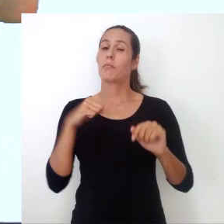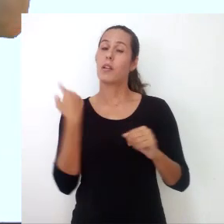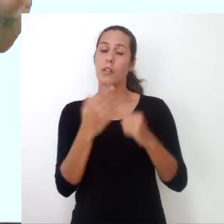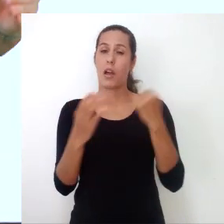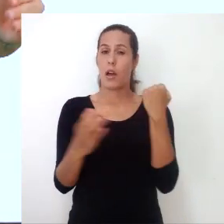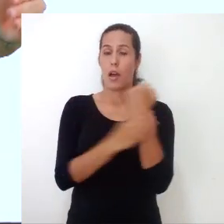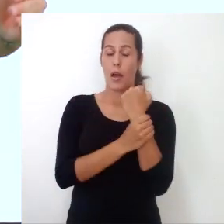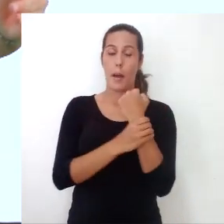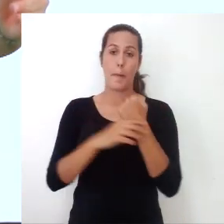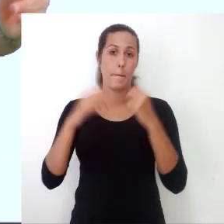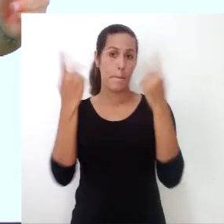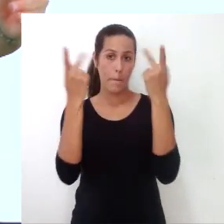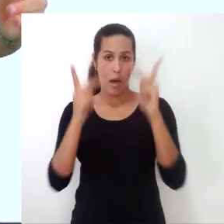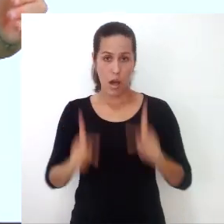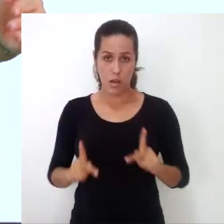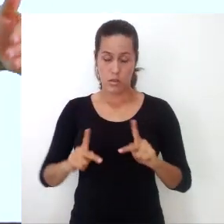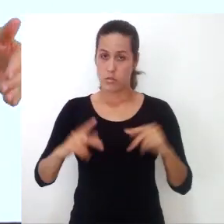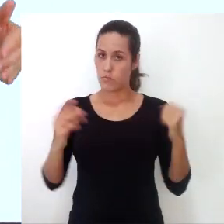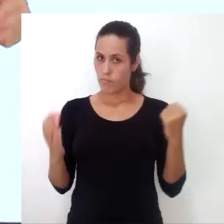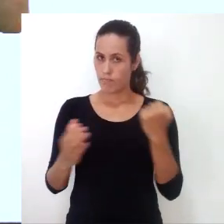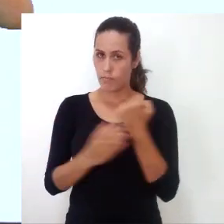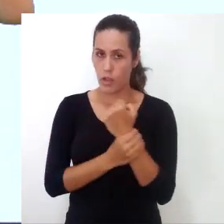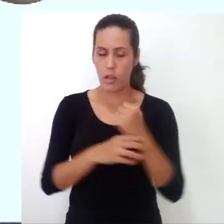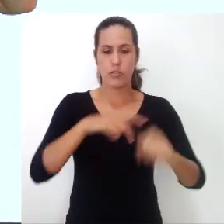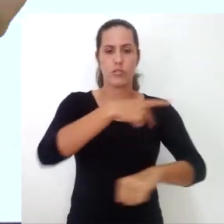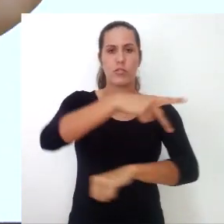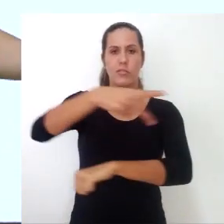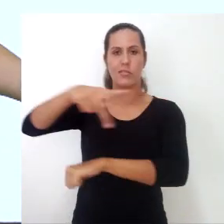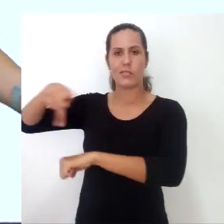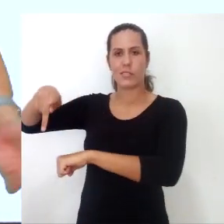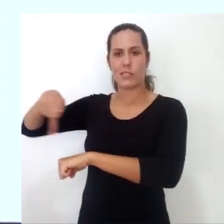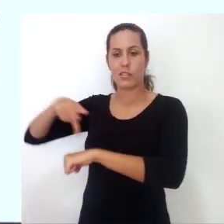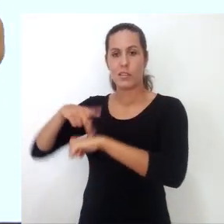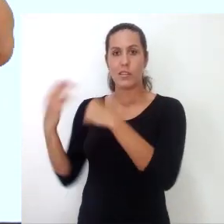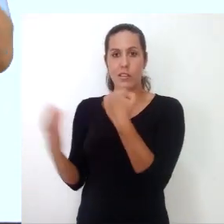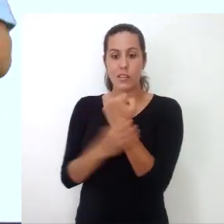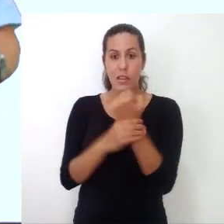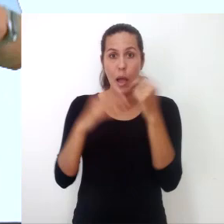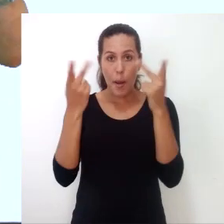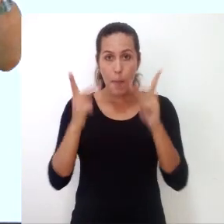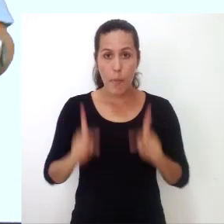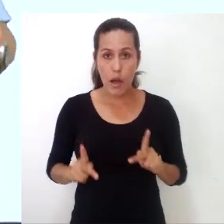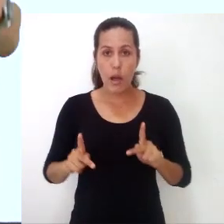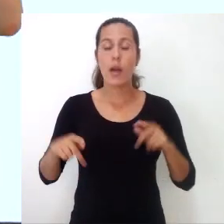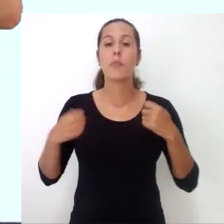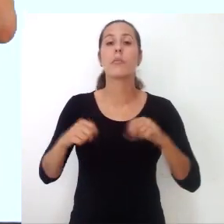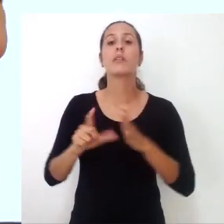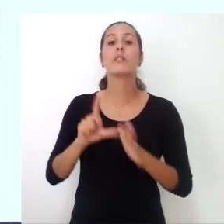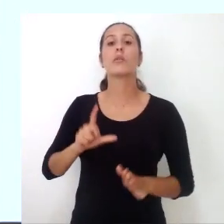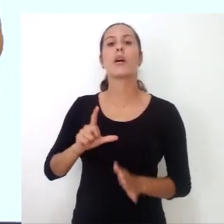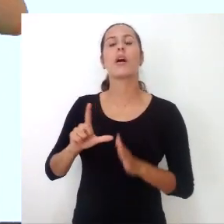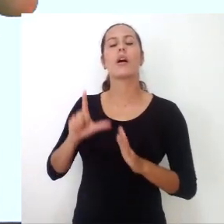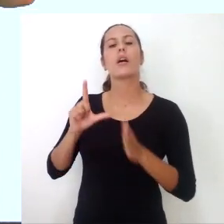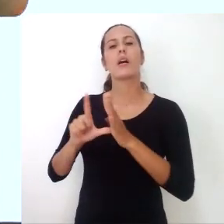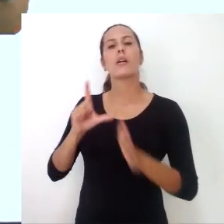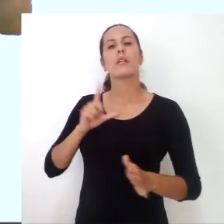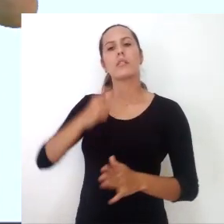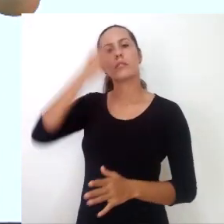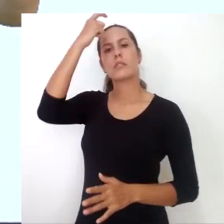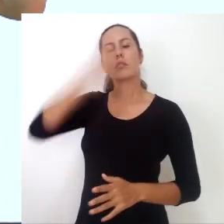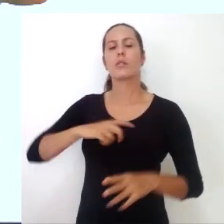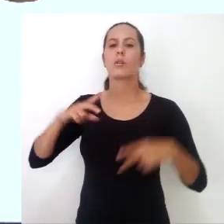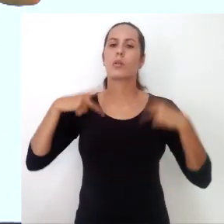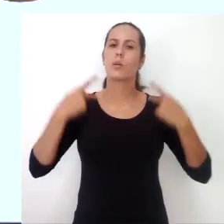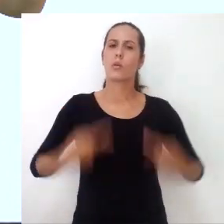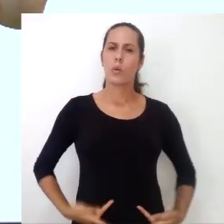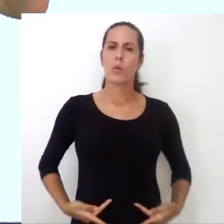para assegurar a paz entre as nações, é preciso assegurar ao homem o direito de